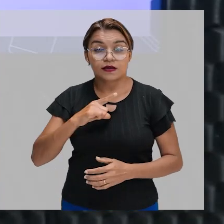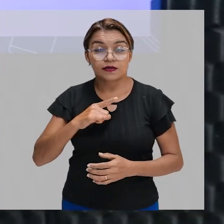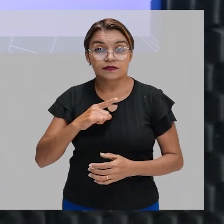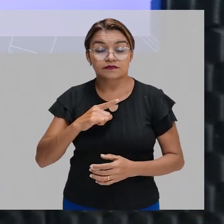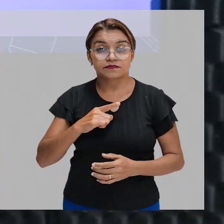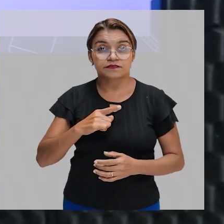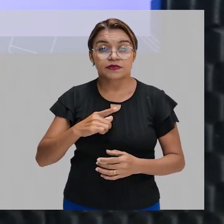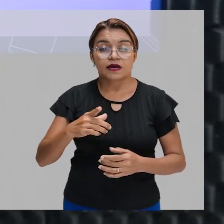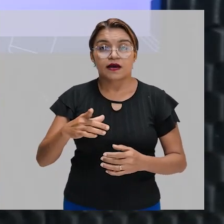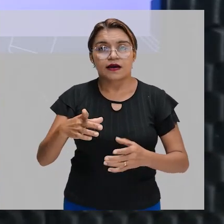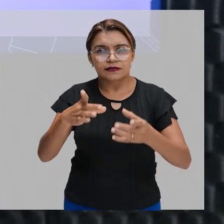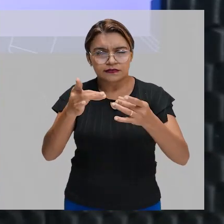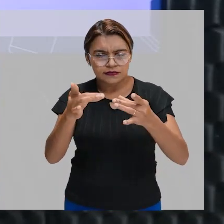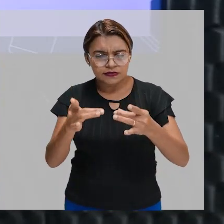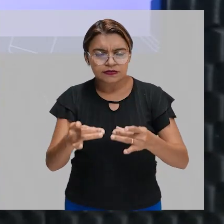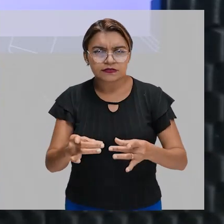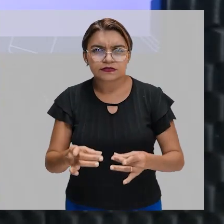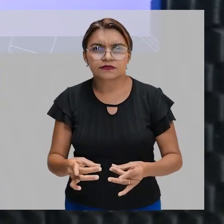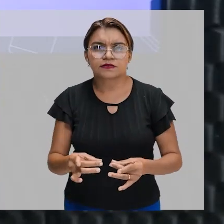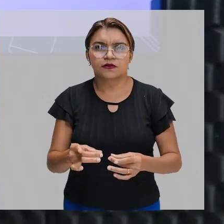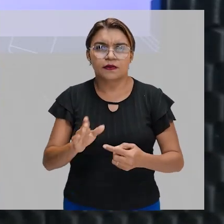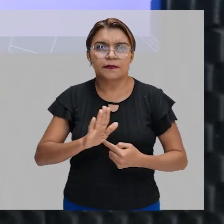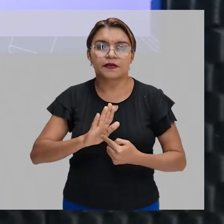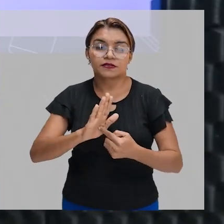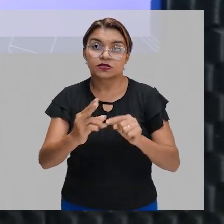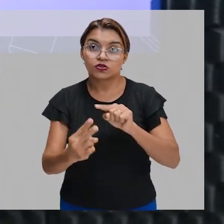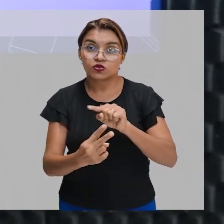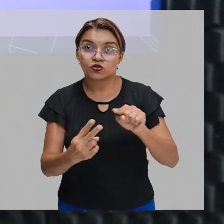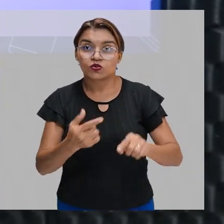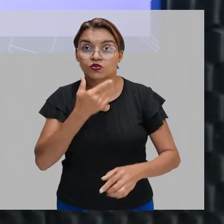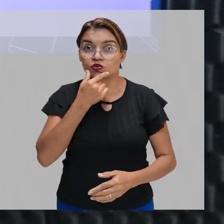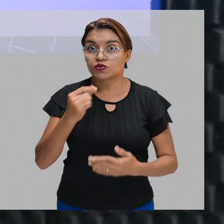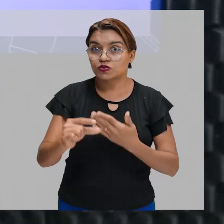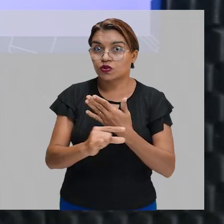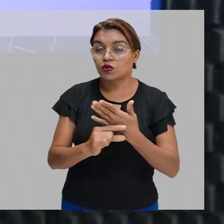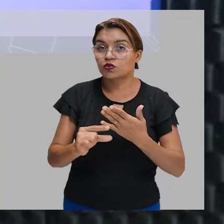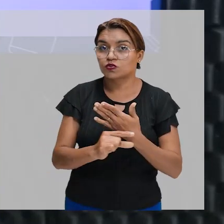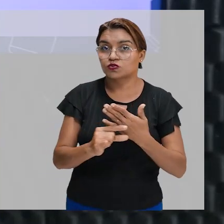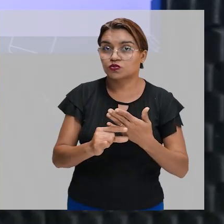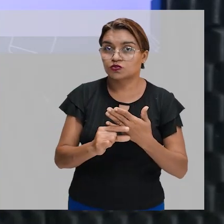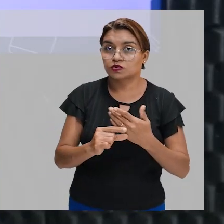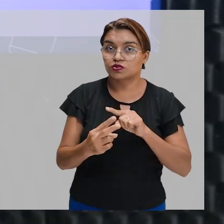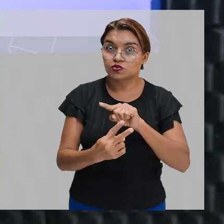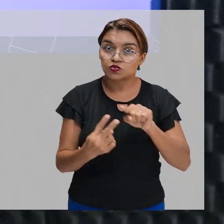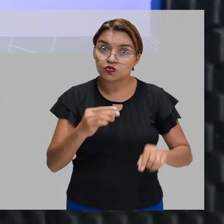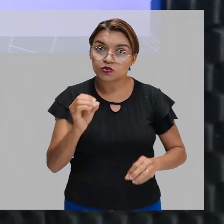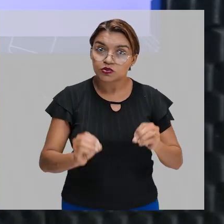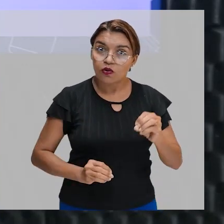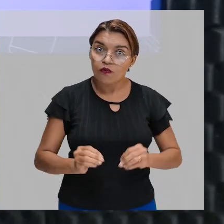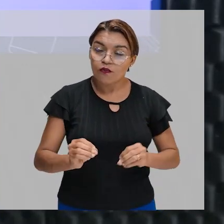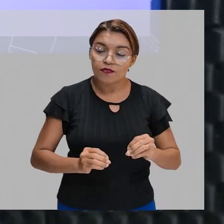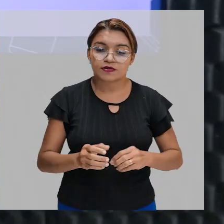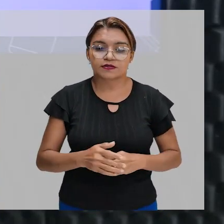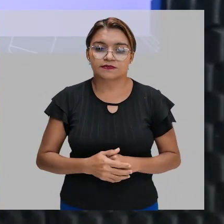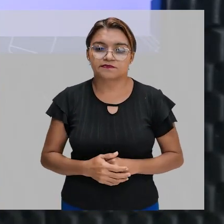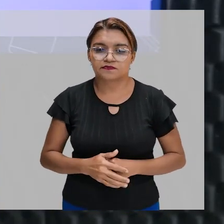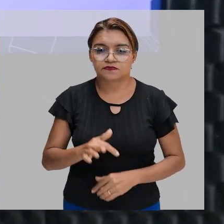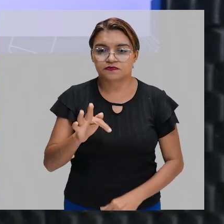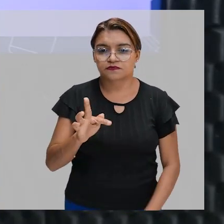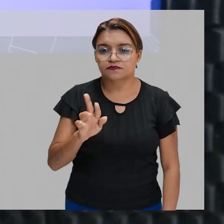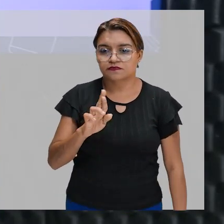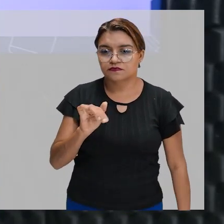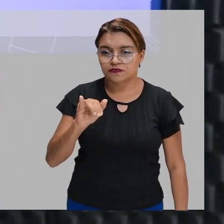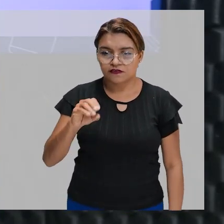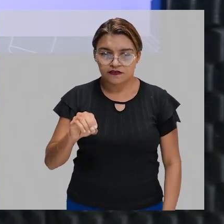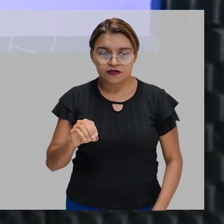a descrição tá apresentação de dois autores tá de duas obras tá Frei Luiz